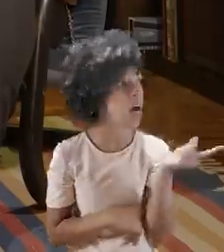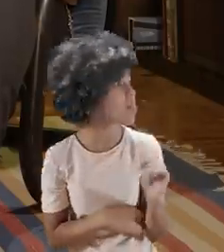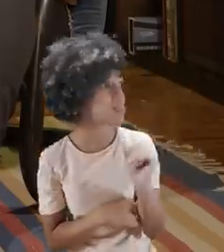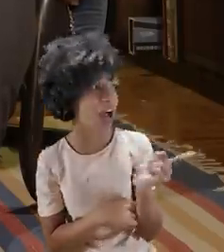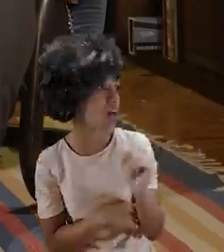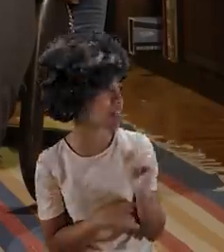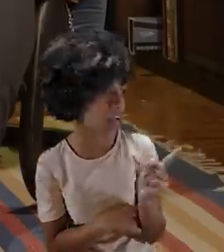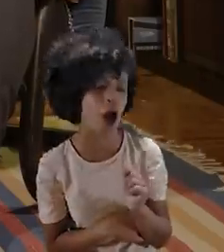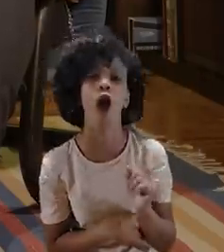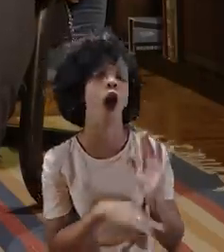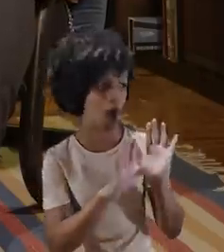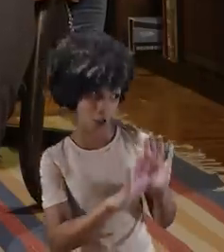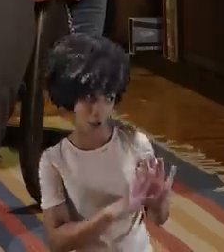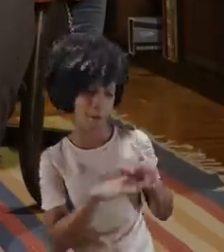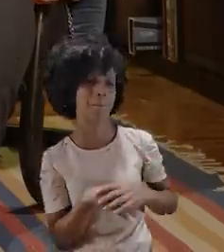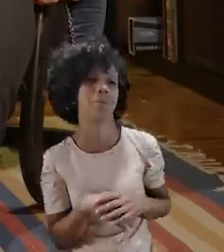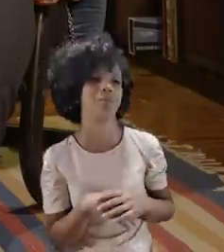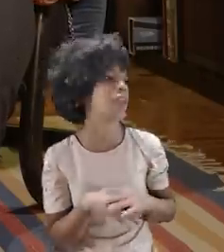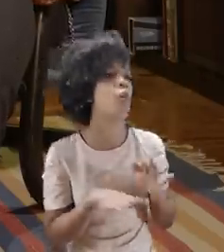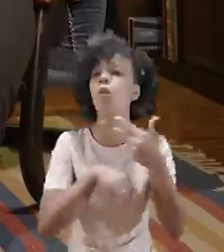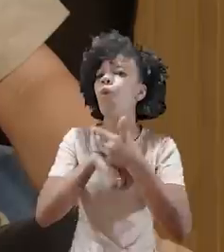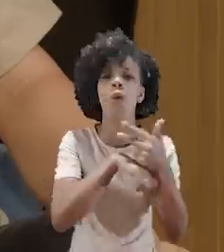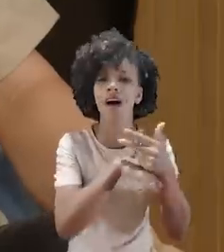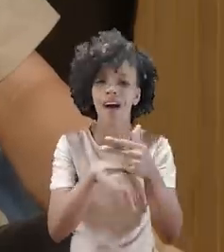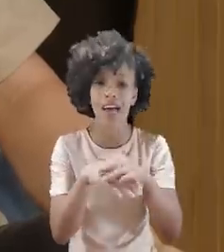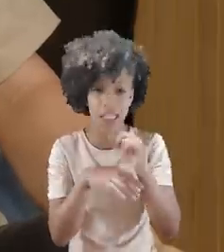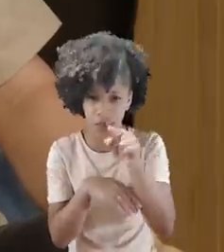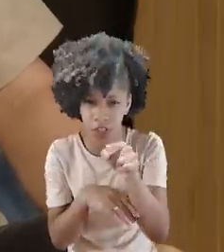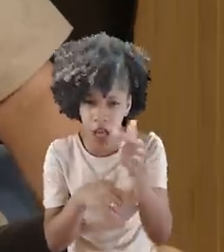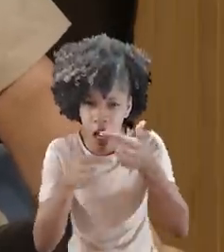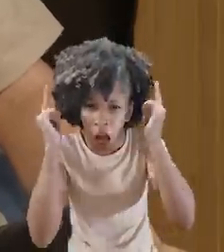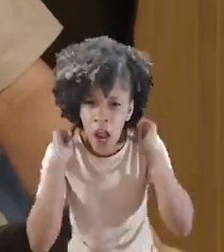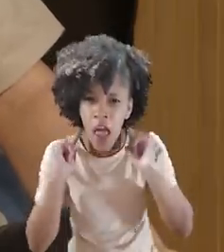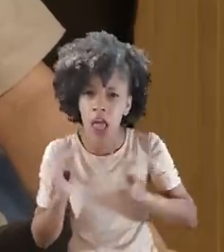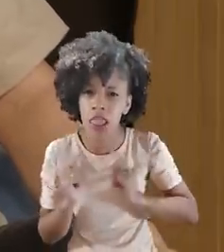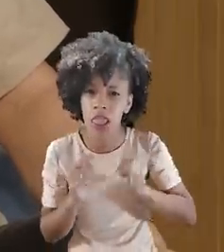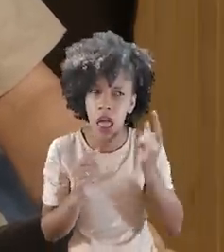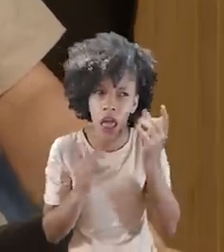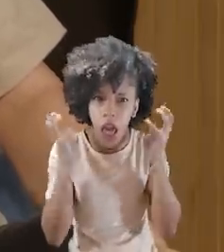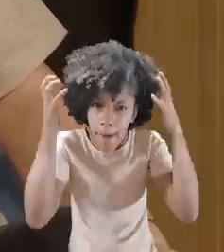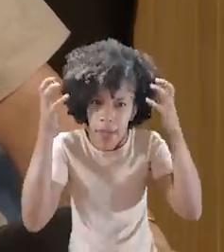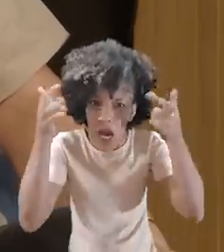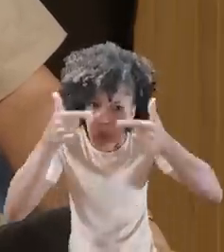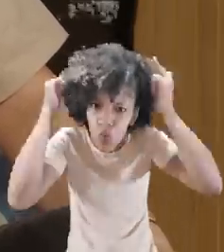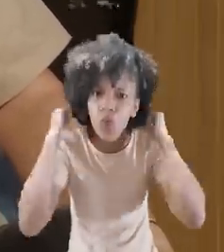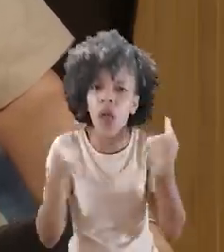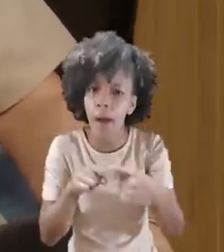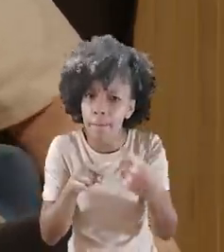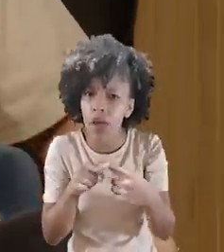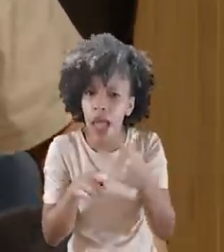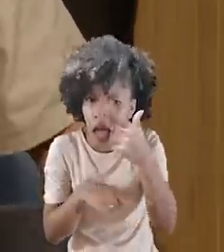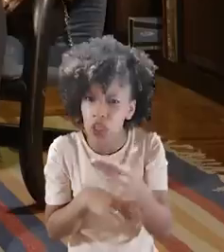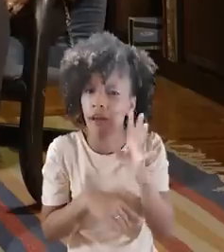não esquenta mano qual que é o meu caminho essa daqui que você é careca Eu acho que você tem cabeça você rapa o cabelo por